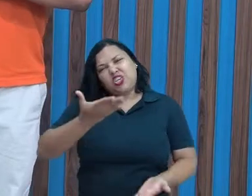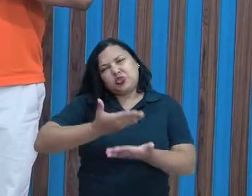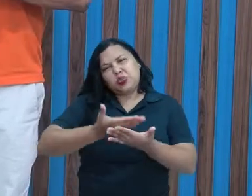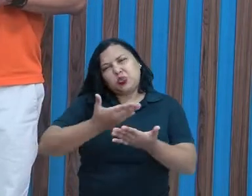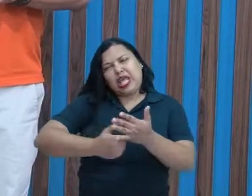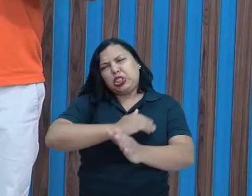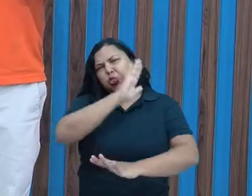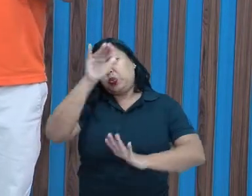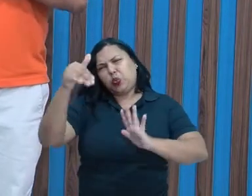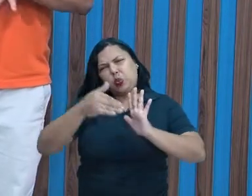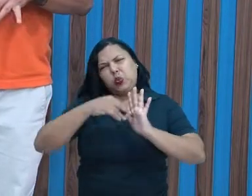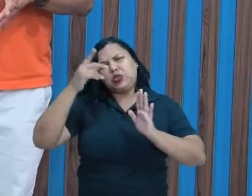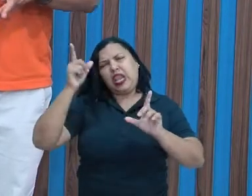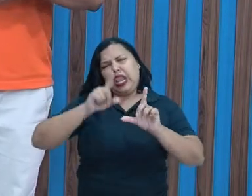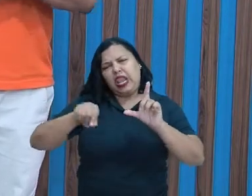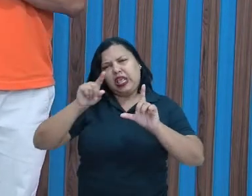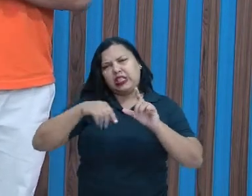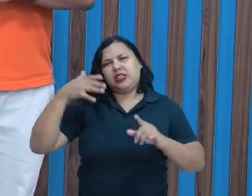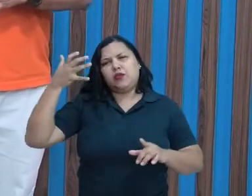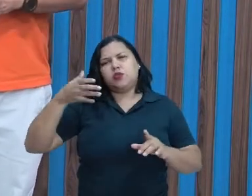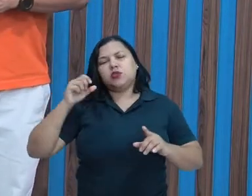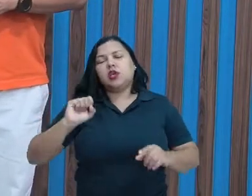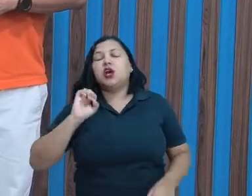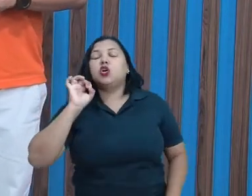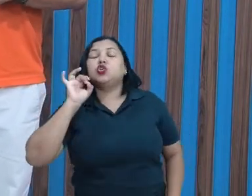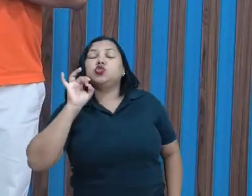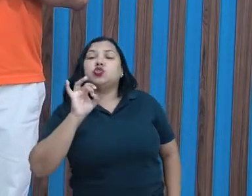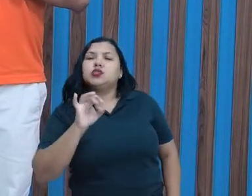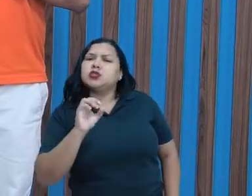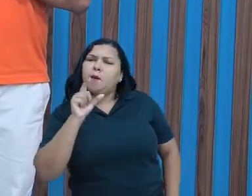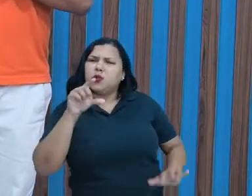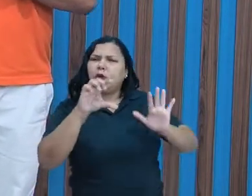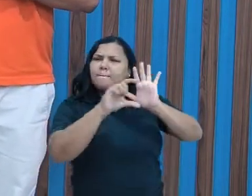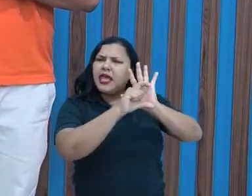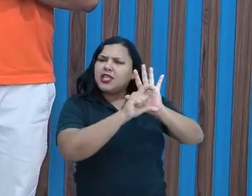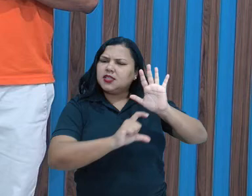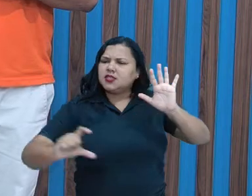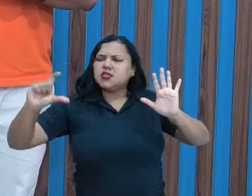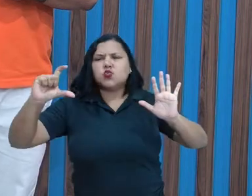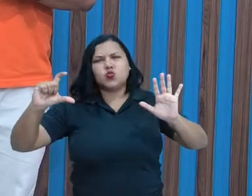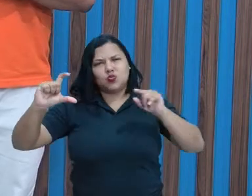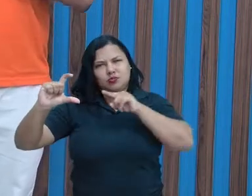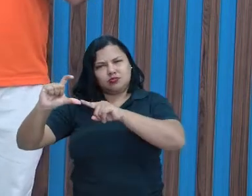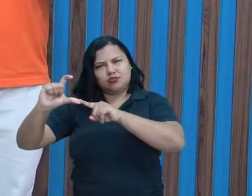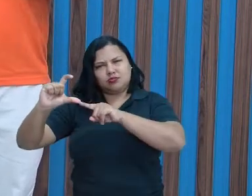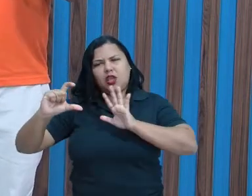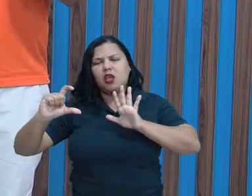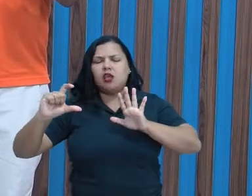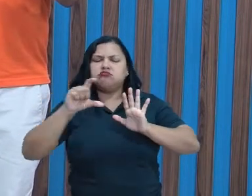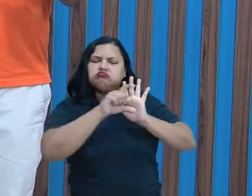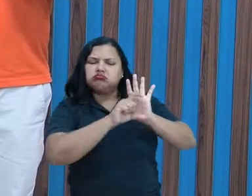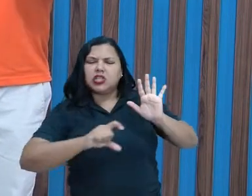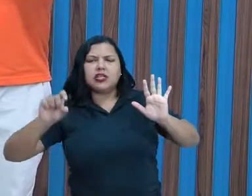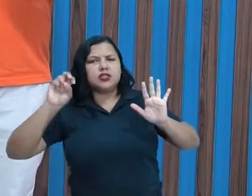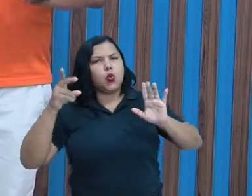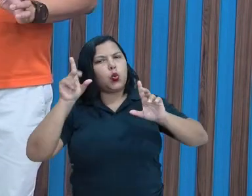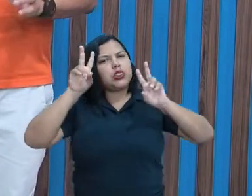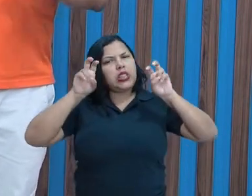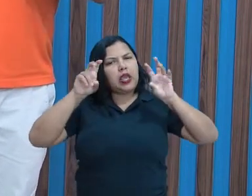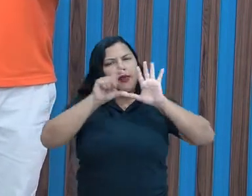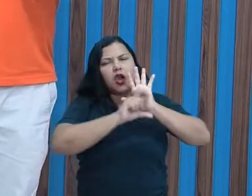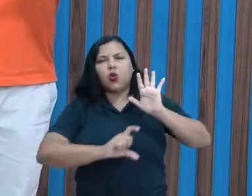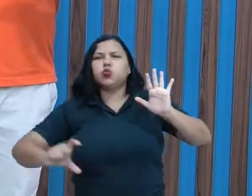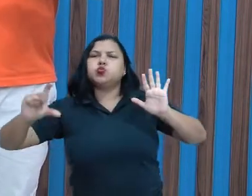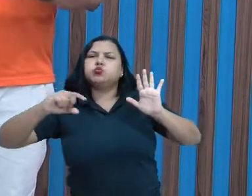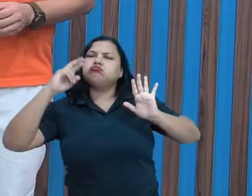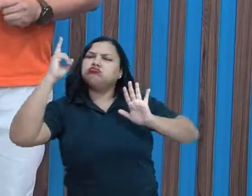completa, beleza, não estuda. Deixa a preguiça vencer. Mas para não dar o gosto em a preguiça 100%, estuda o título da música, vê o que é que significa,